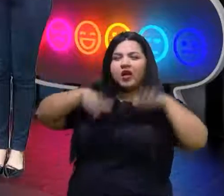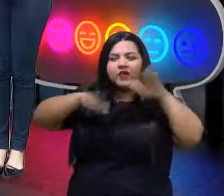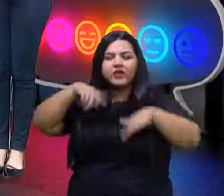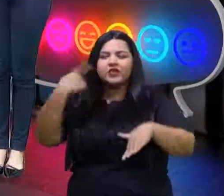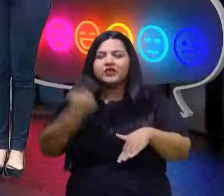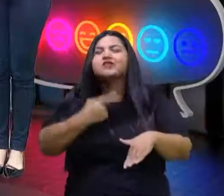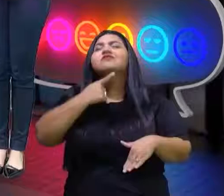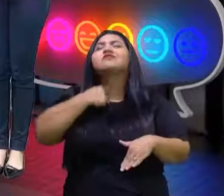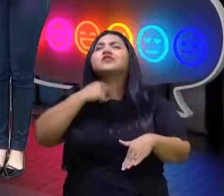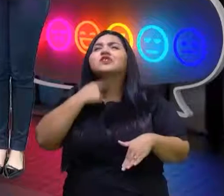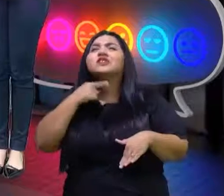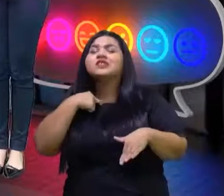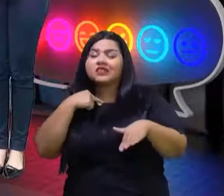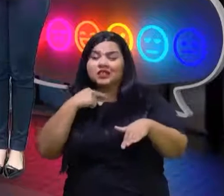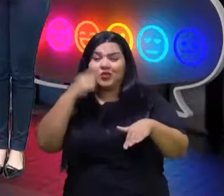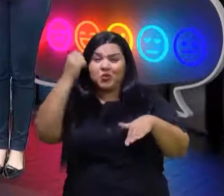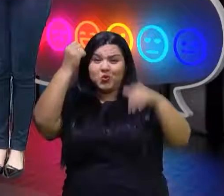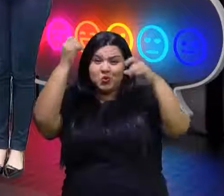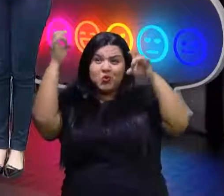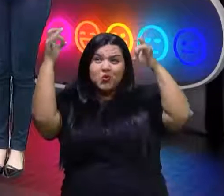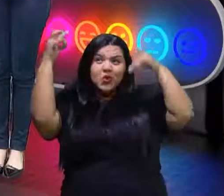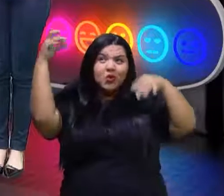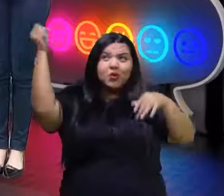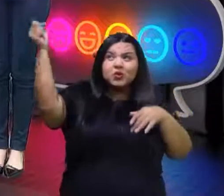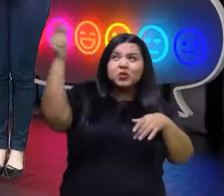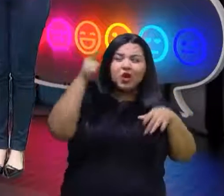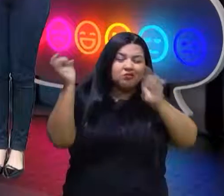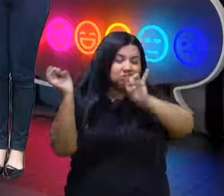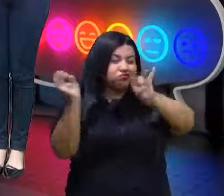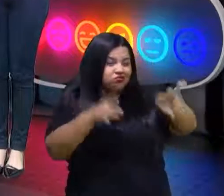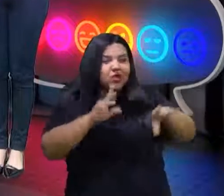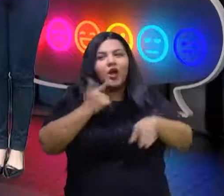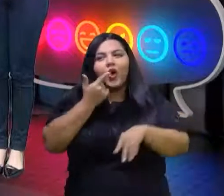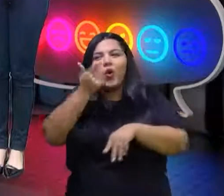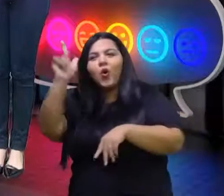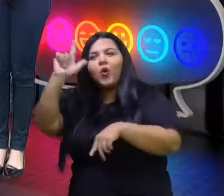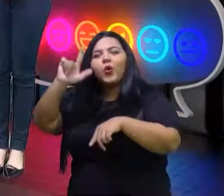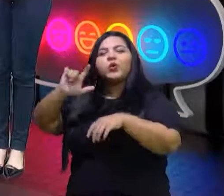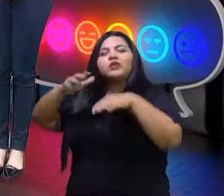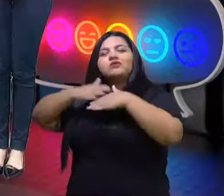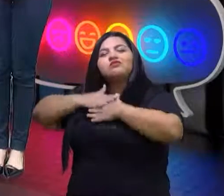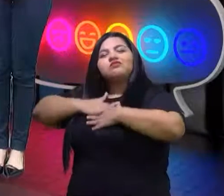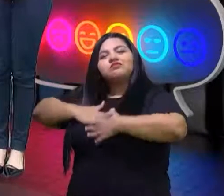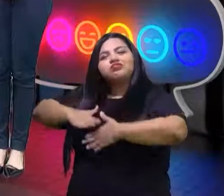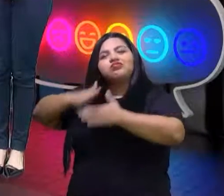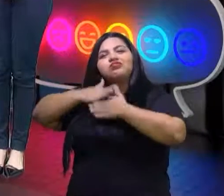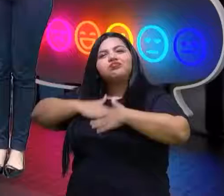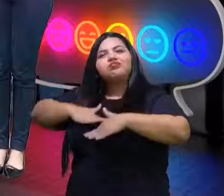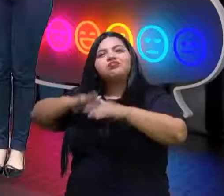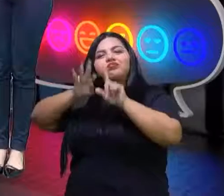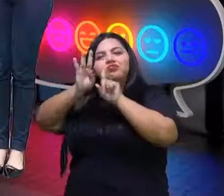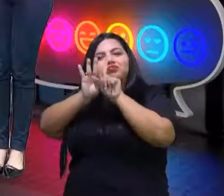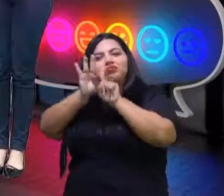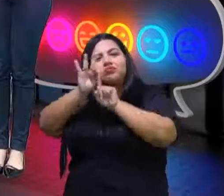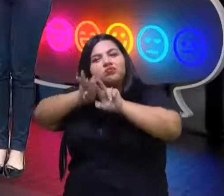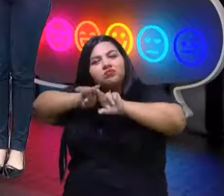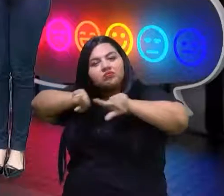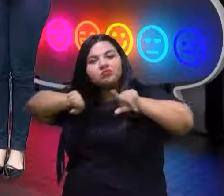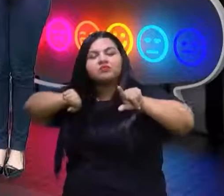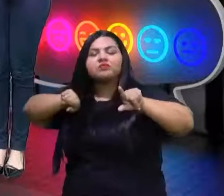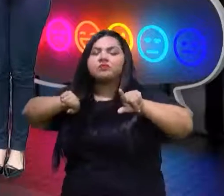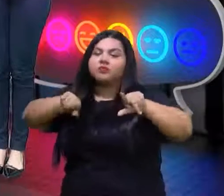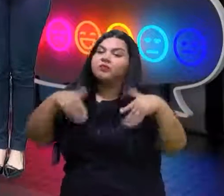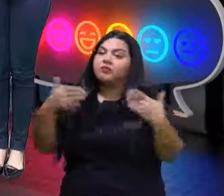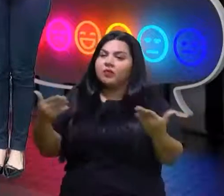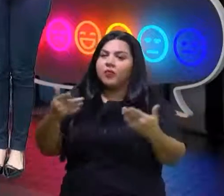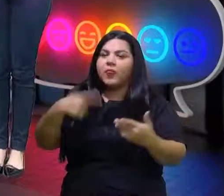tem vontade de deixar para depois e sentir um pouquinho um clima diferenciado, em um local com uma temperatura diferente, não é?